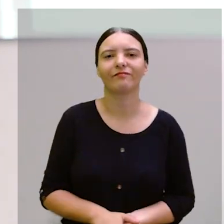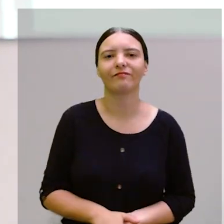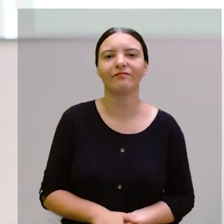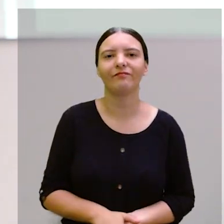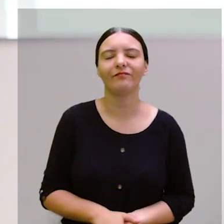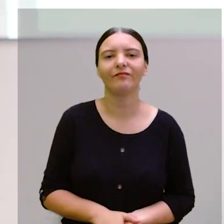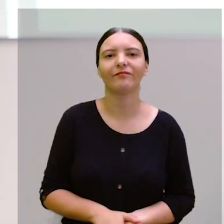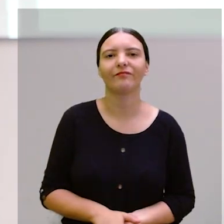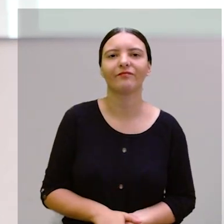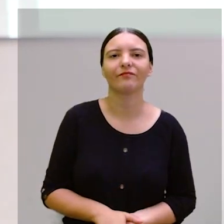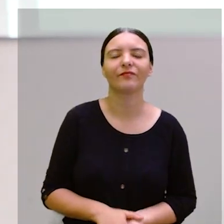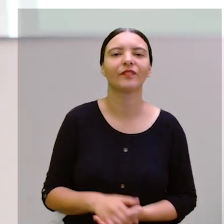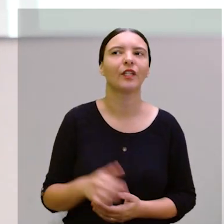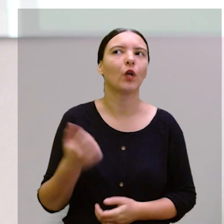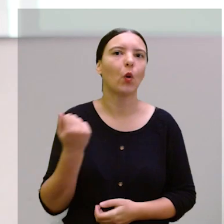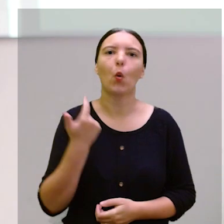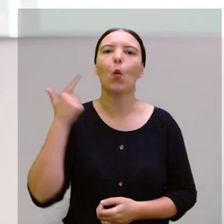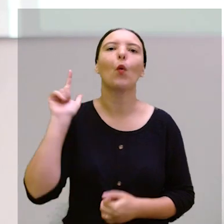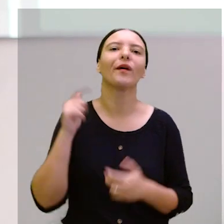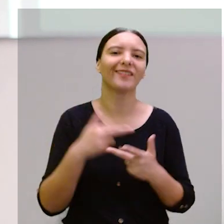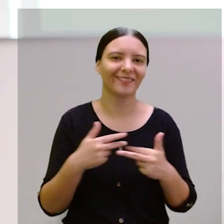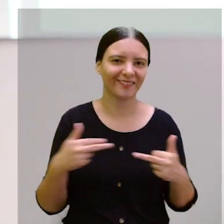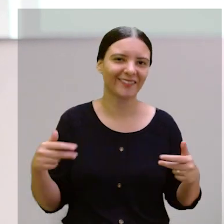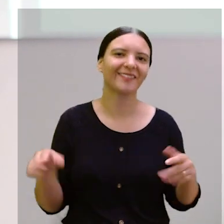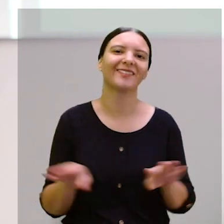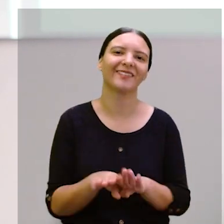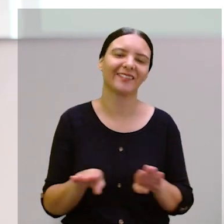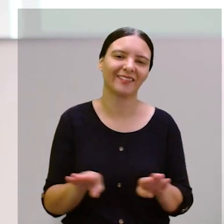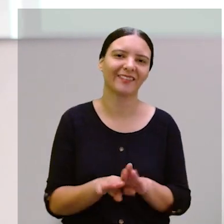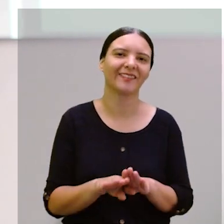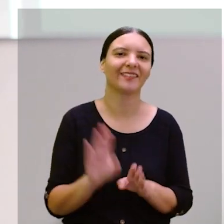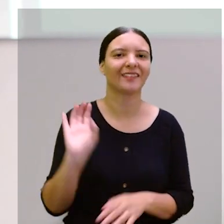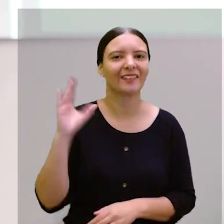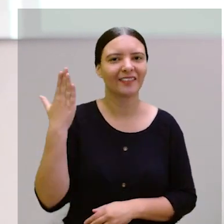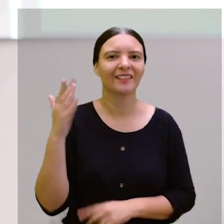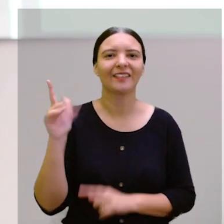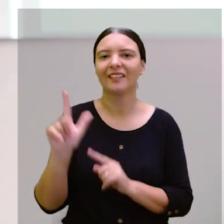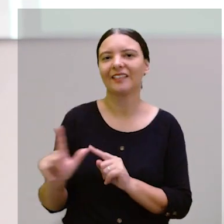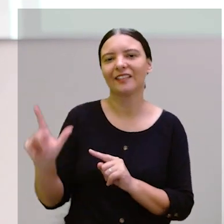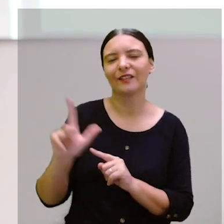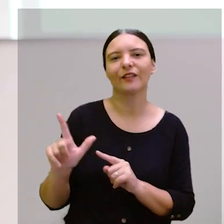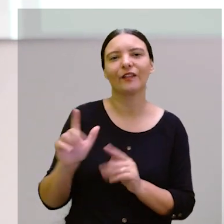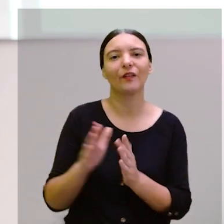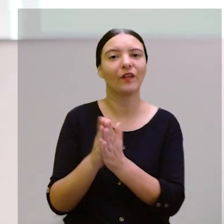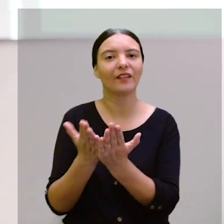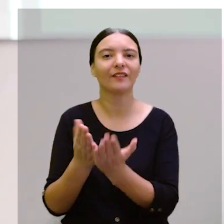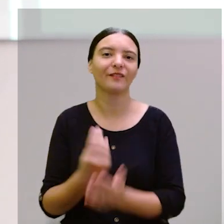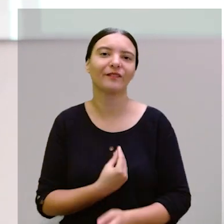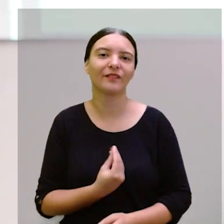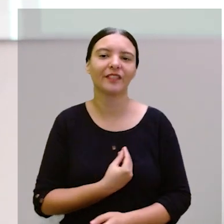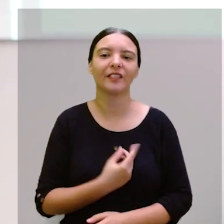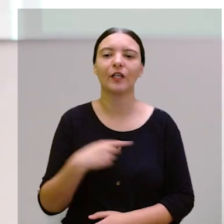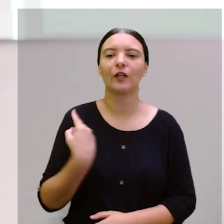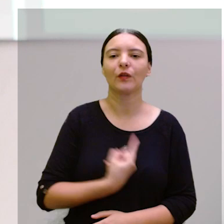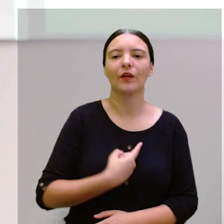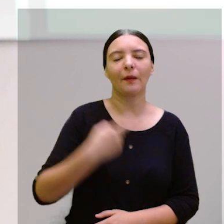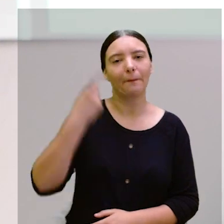Esse é um outro efeito colateral da literatura e dos livros na vida da gente. A gente aprende a pensar.